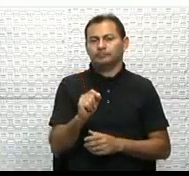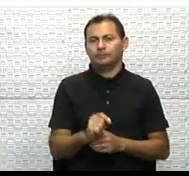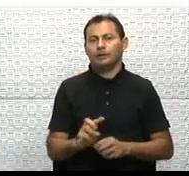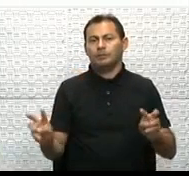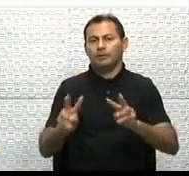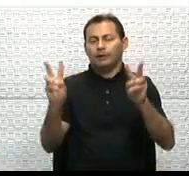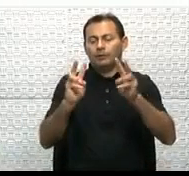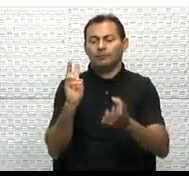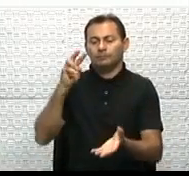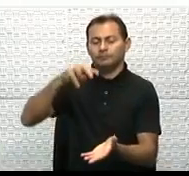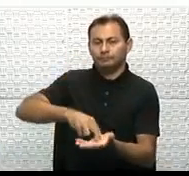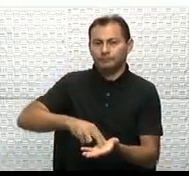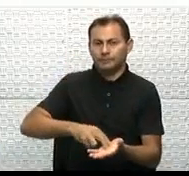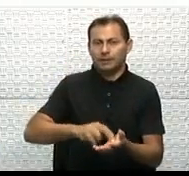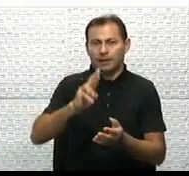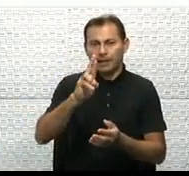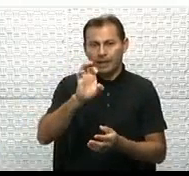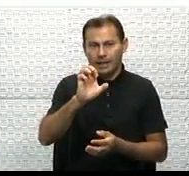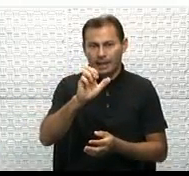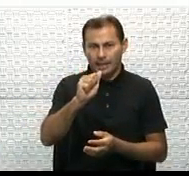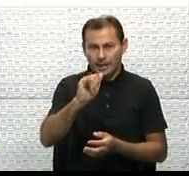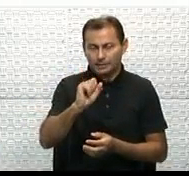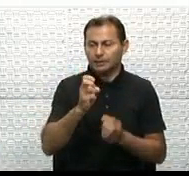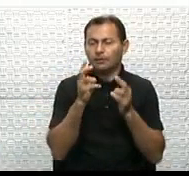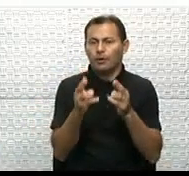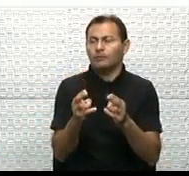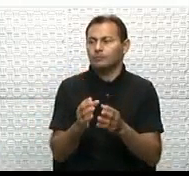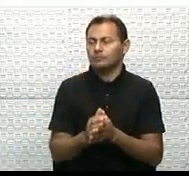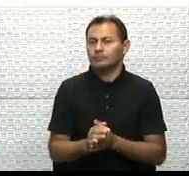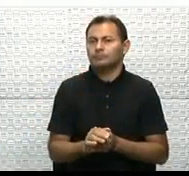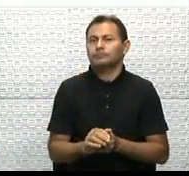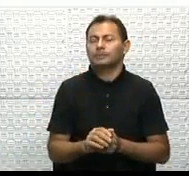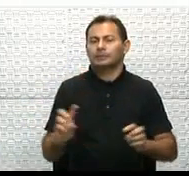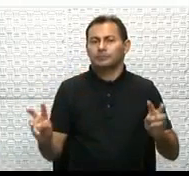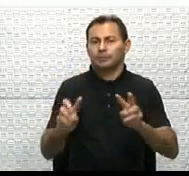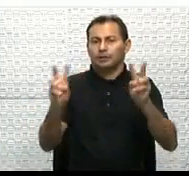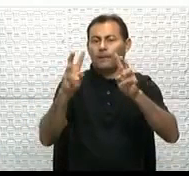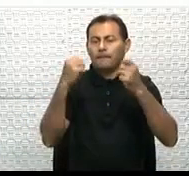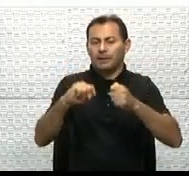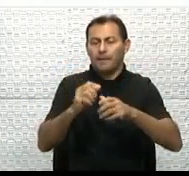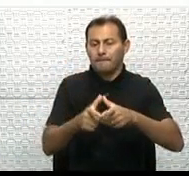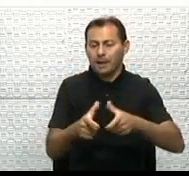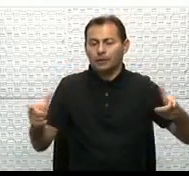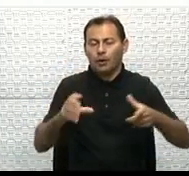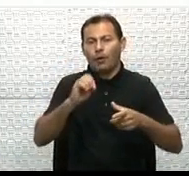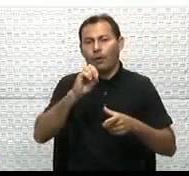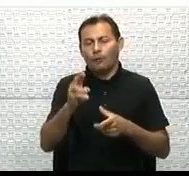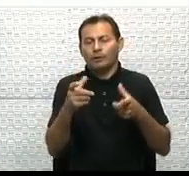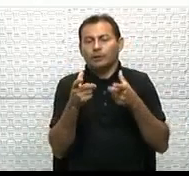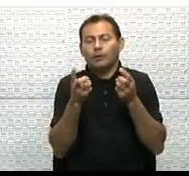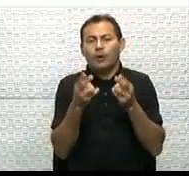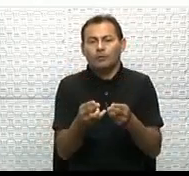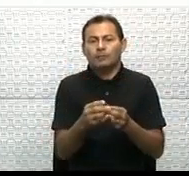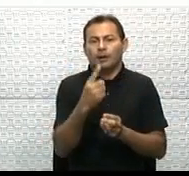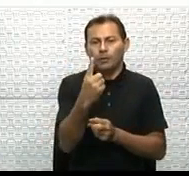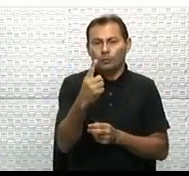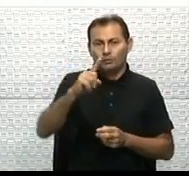por um valor que pertença aos reais, tal que esse valor precisa ser maior ou igual que